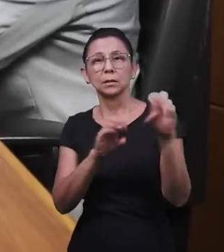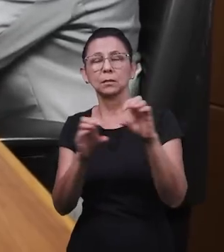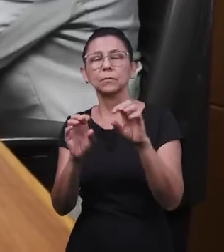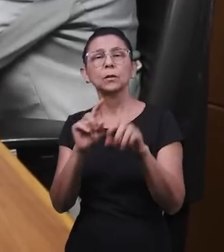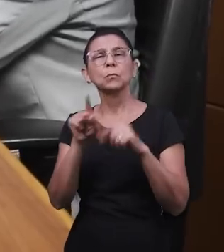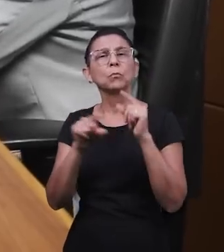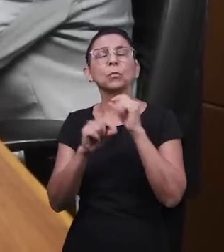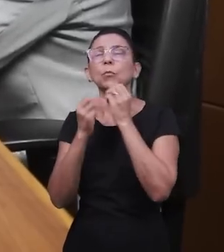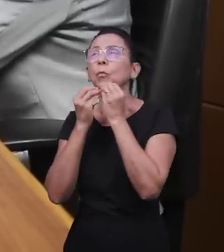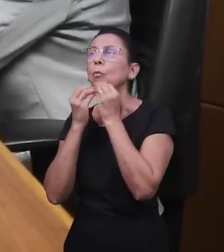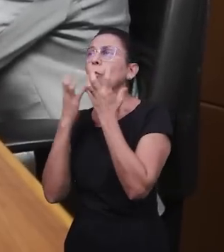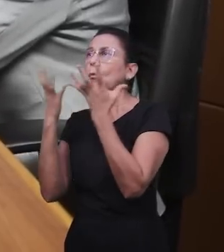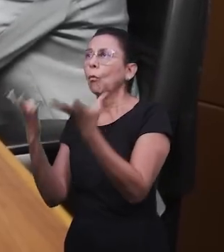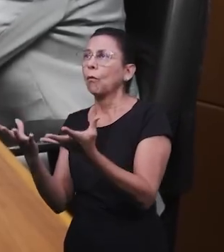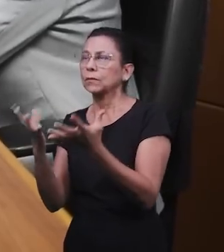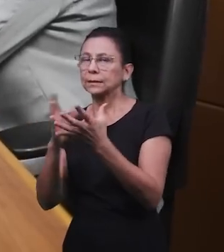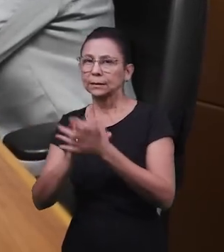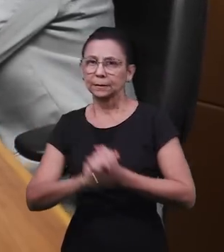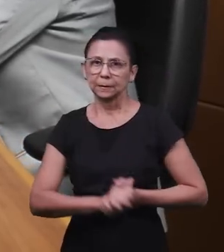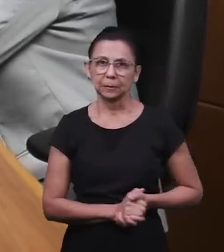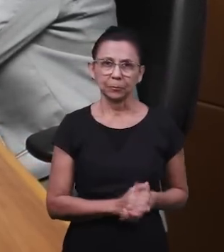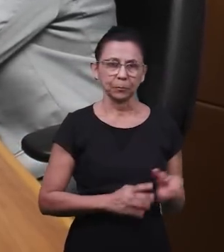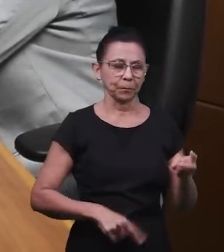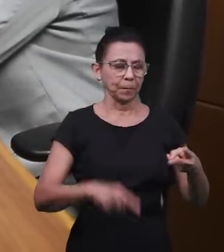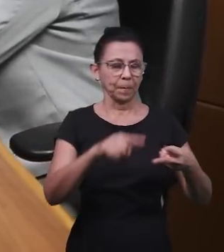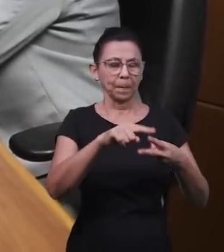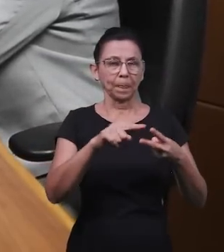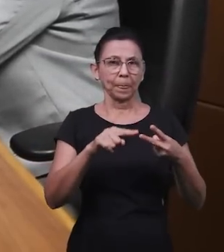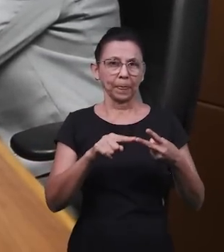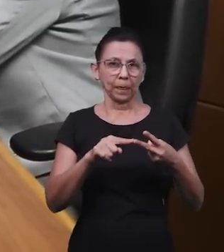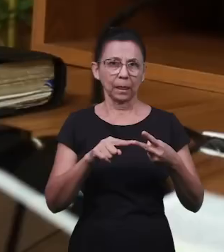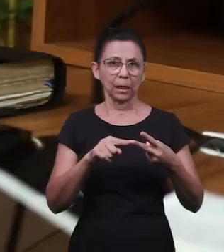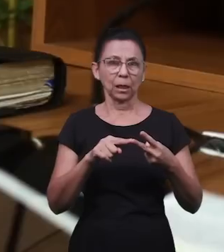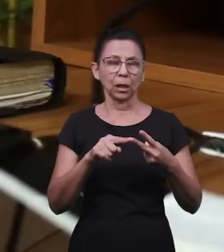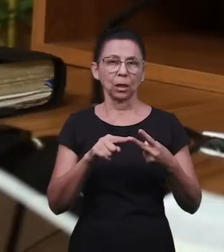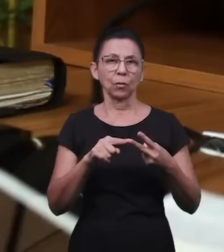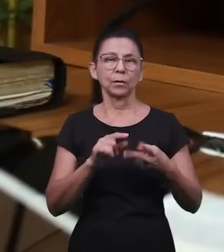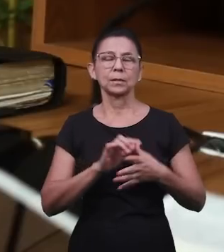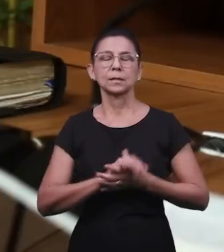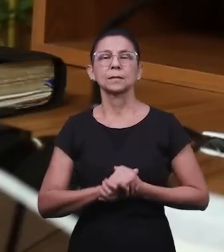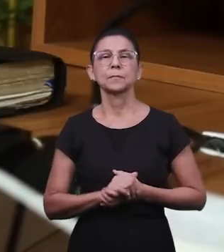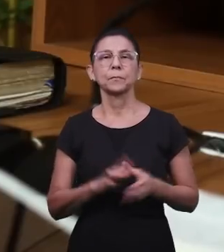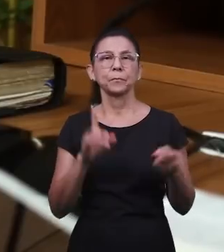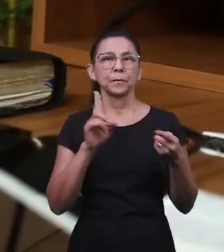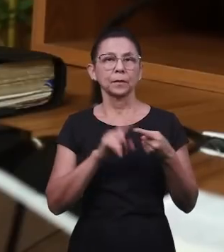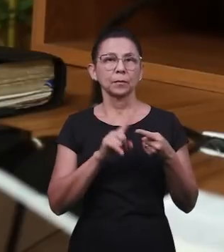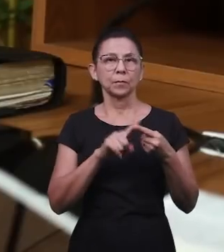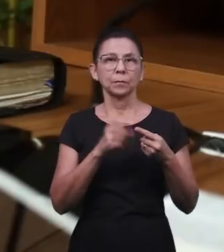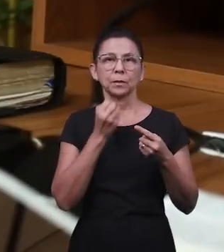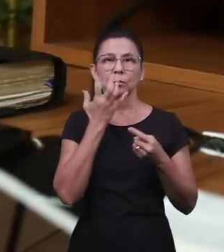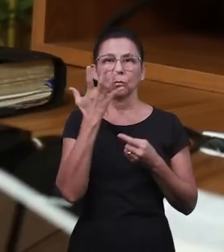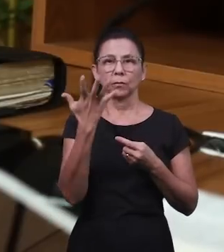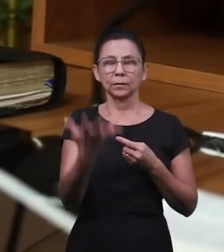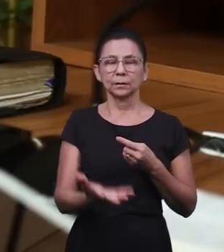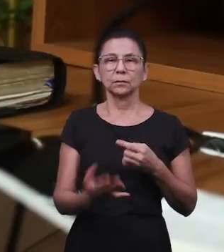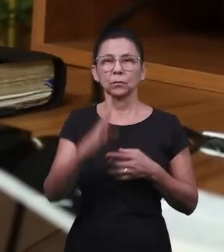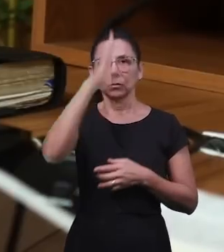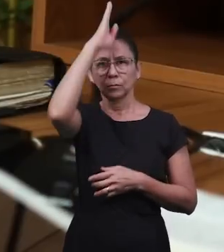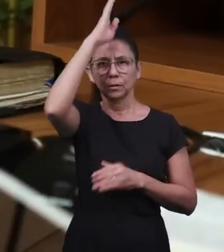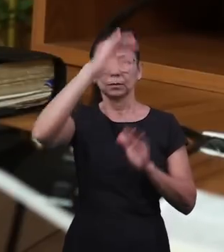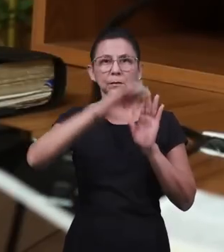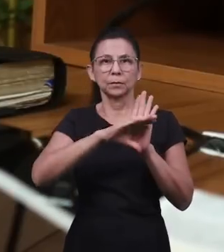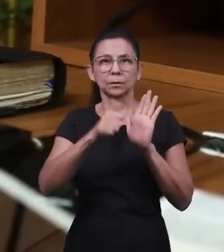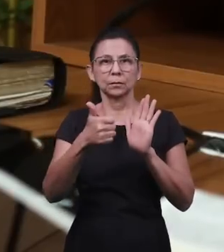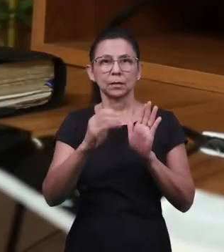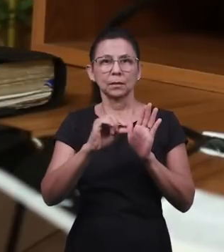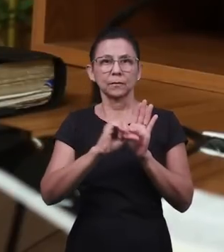Bom, confissão, tem dois tipos de confissões na Bíblia, né? A primeira confissão é o Romanos 10, 9, que é a